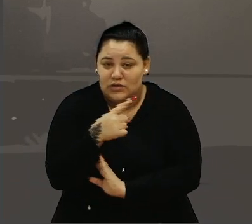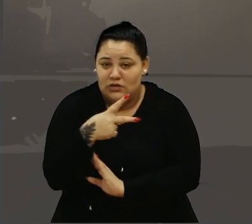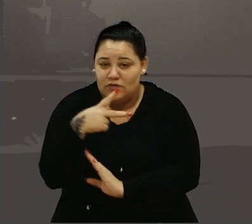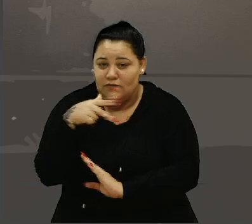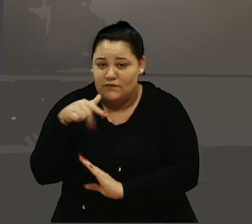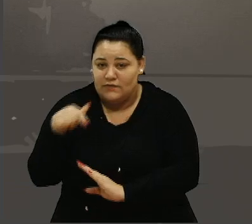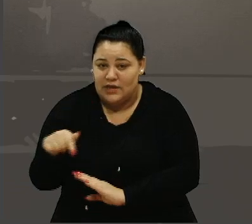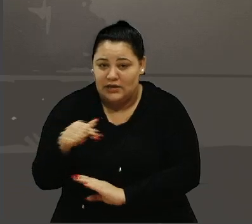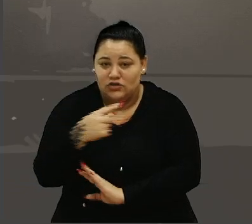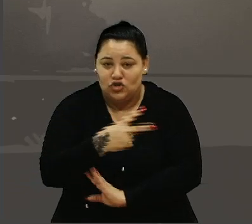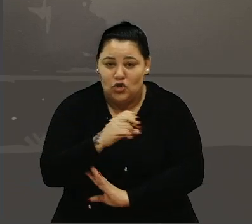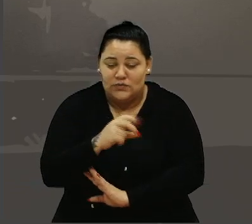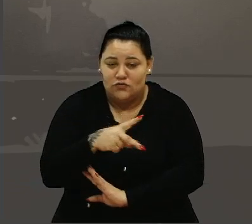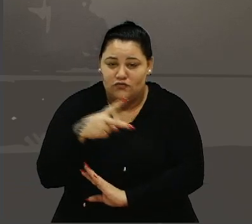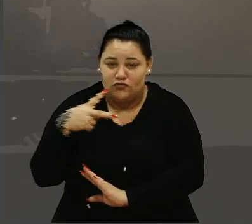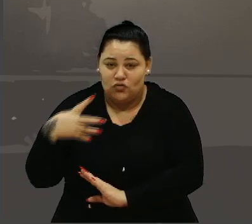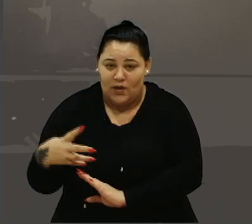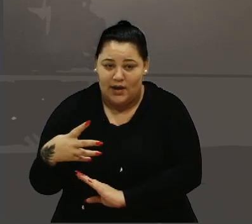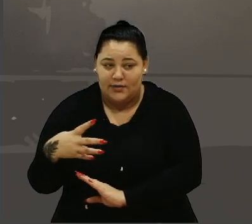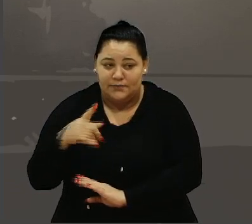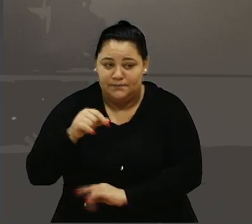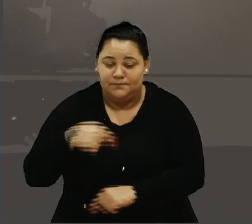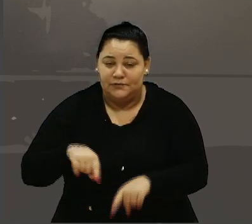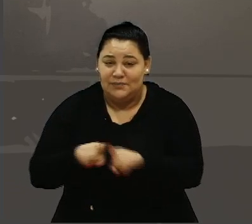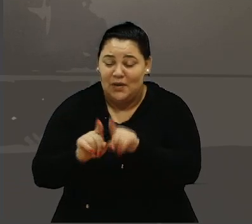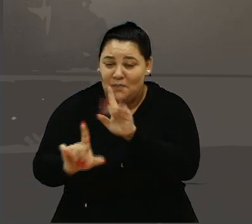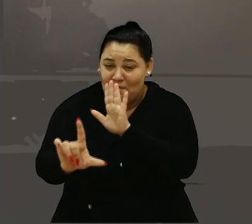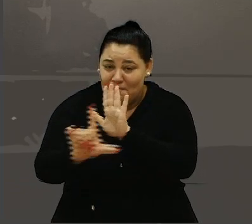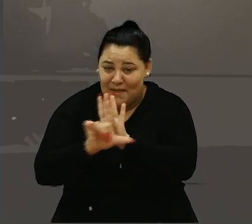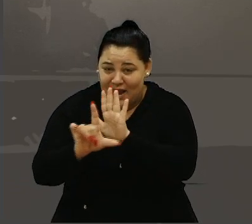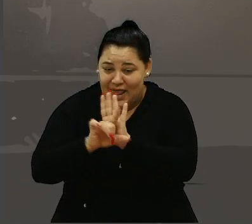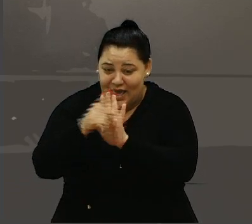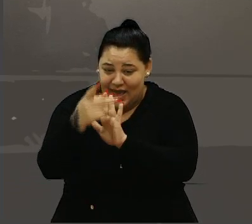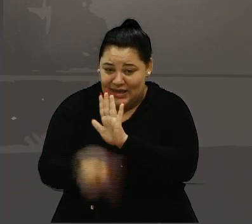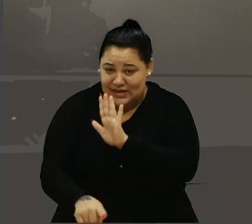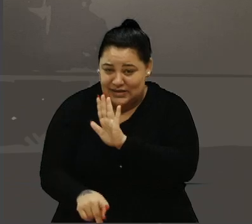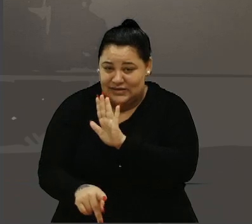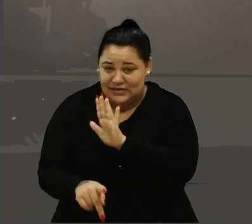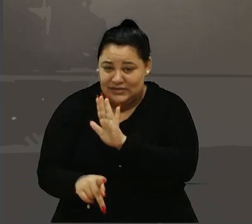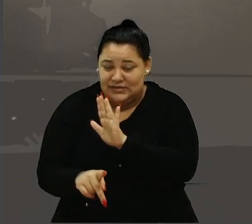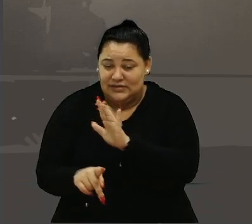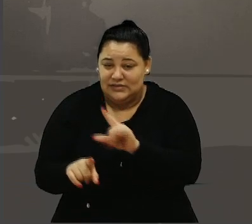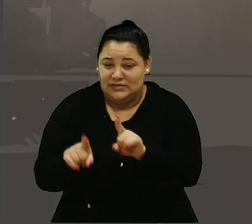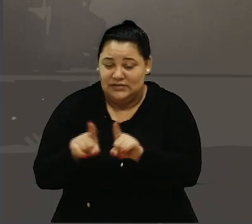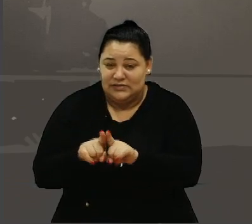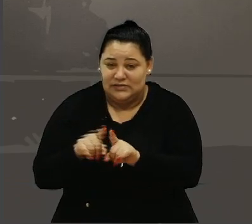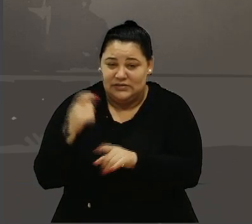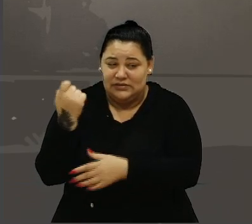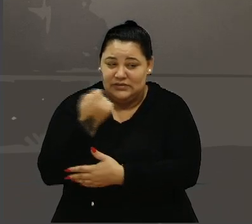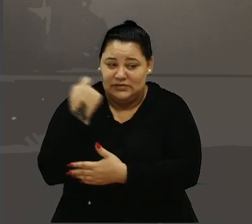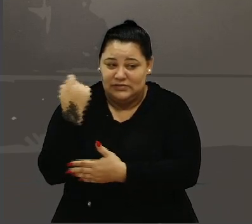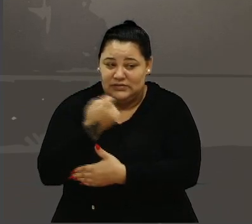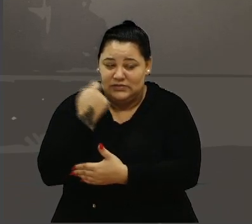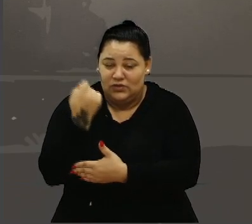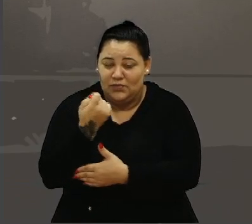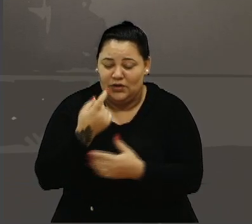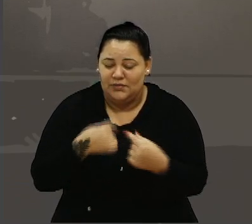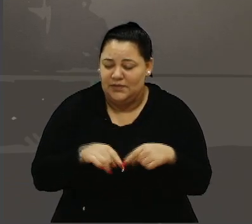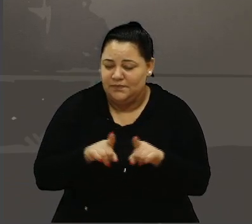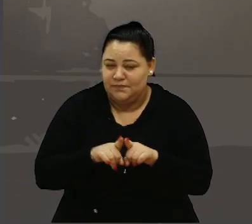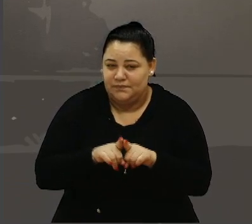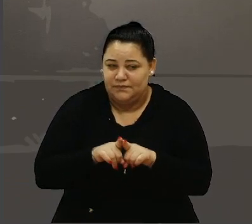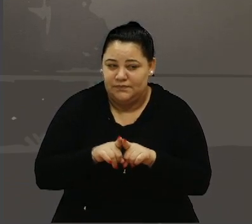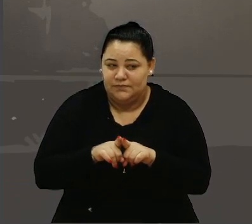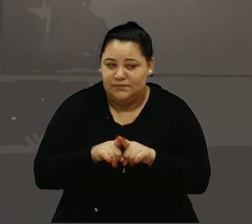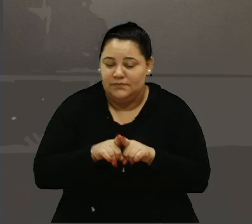de 2024, é uma lei aqui do nosso estado, aqui do Rio Grande do Sul, mas que equipara pessoas